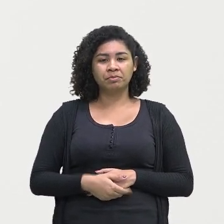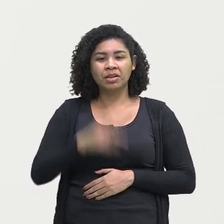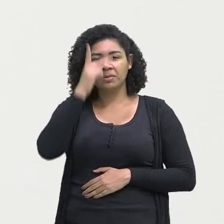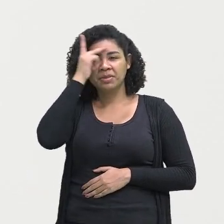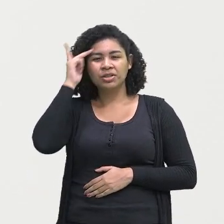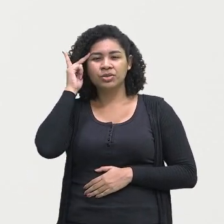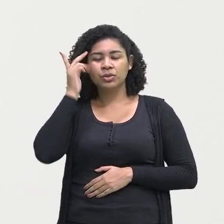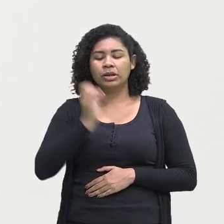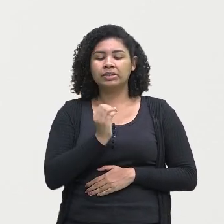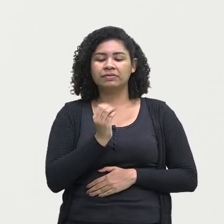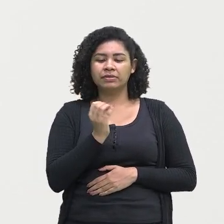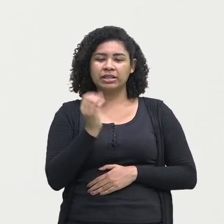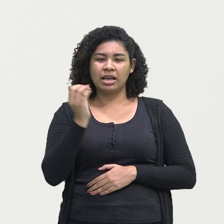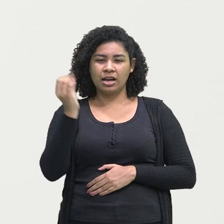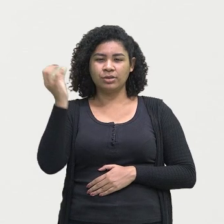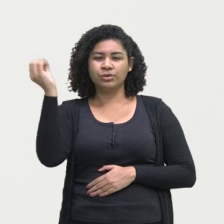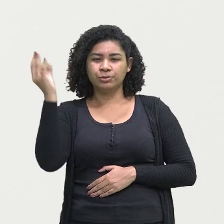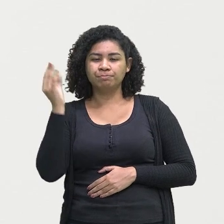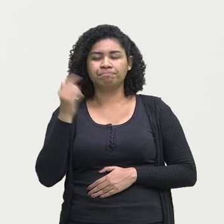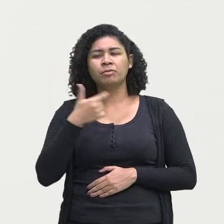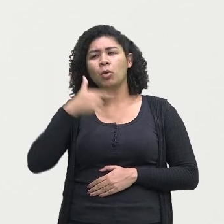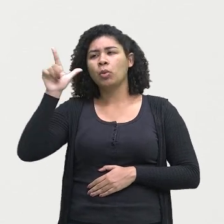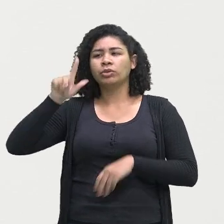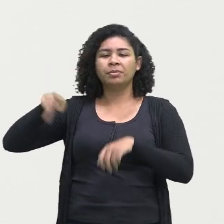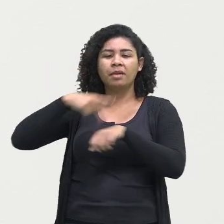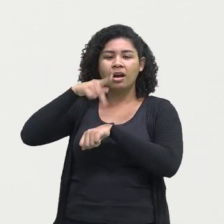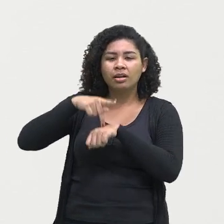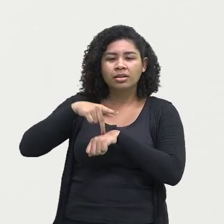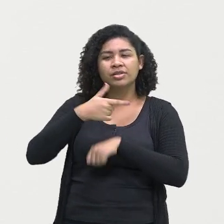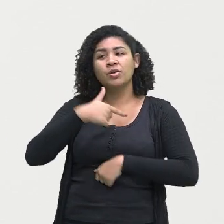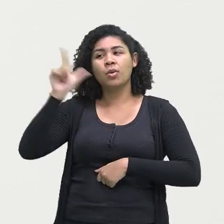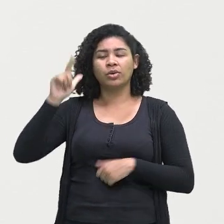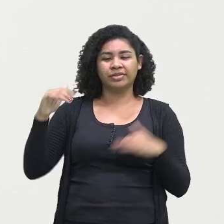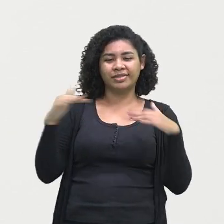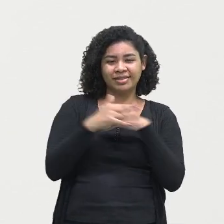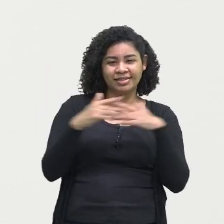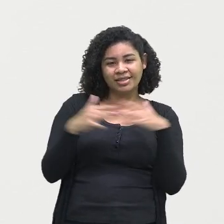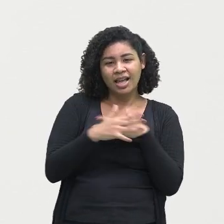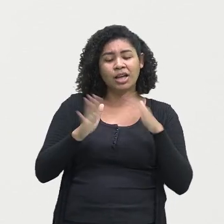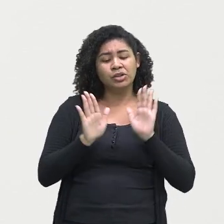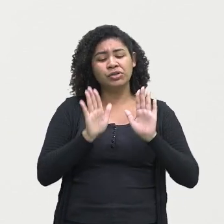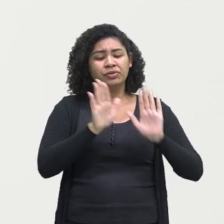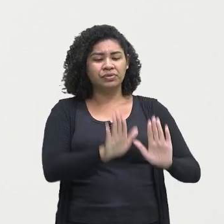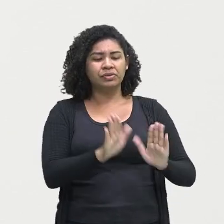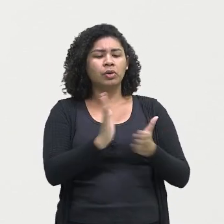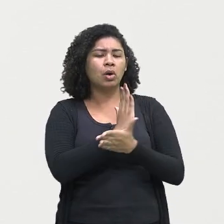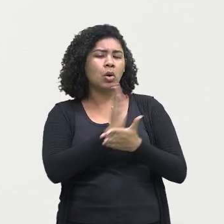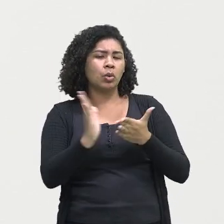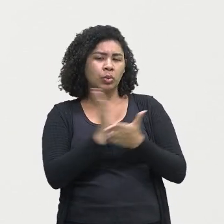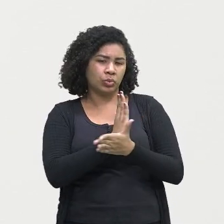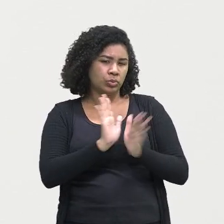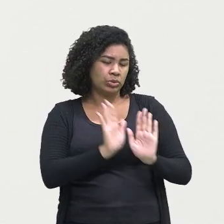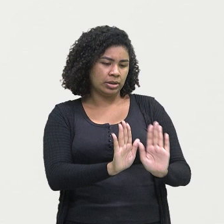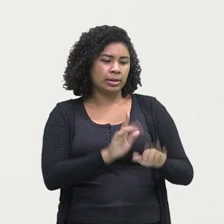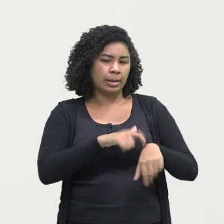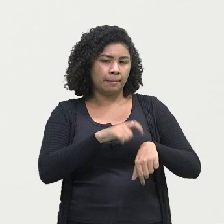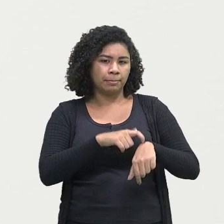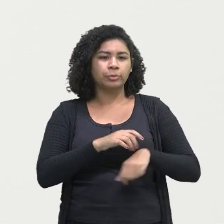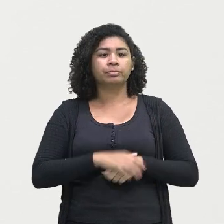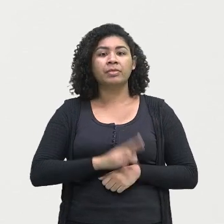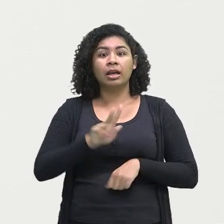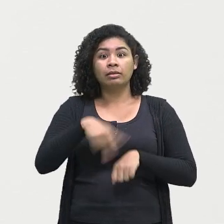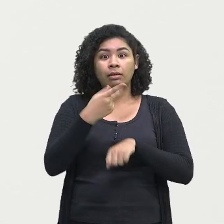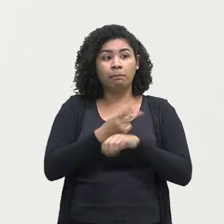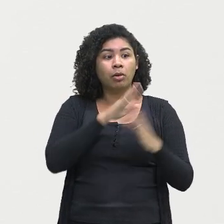para outro lugar, para outro país ou para outra cidade, passa alguns dias lá, de repente está falando do mesmo